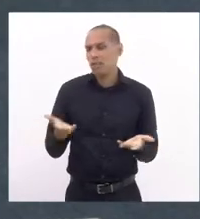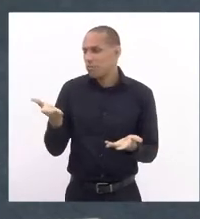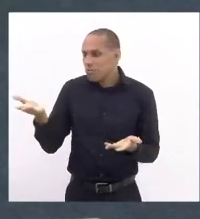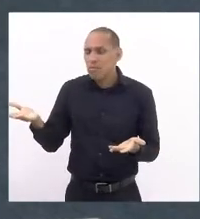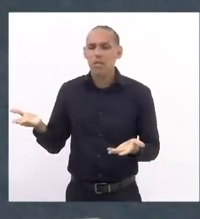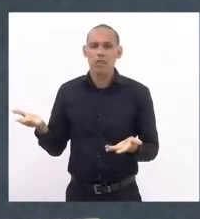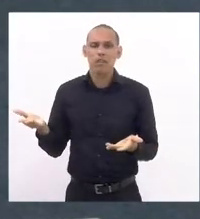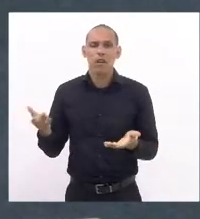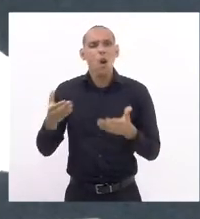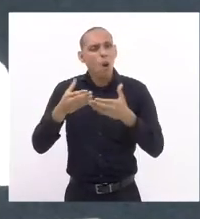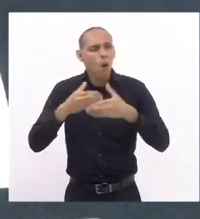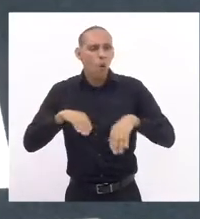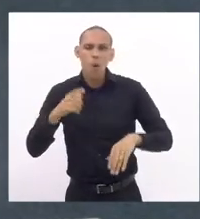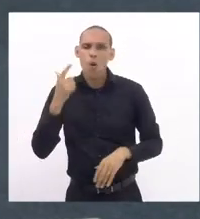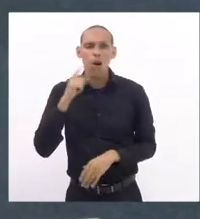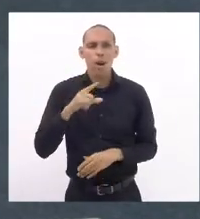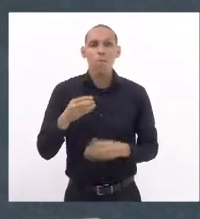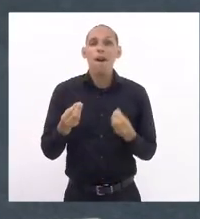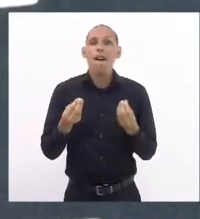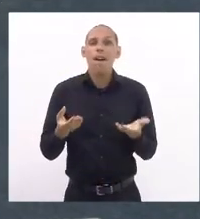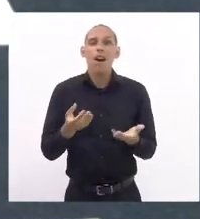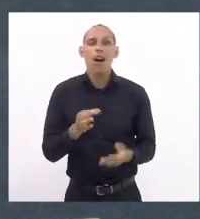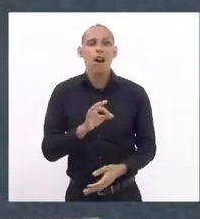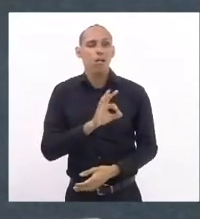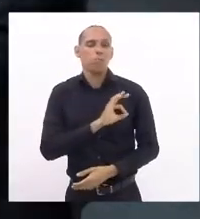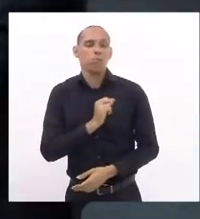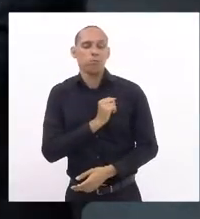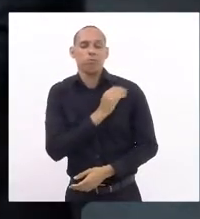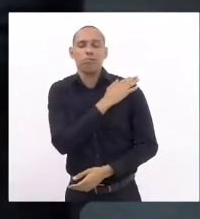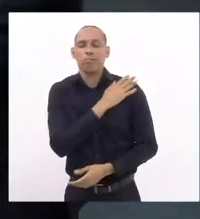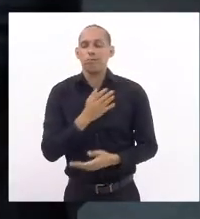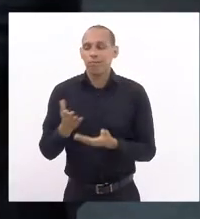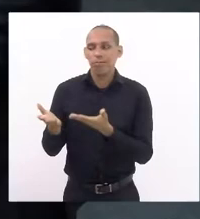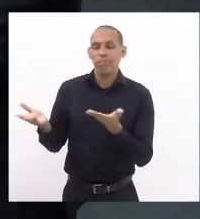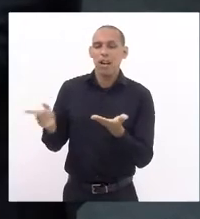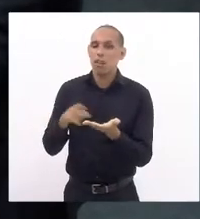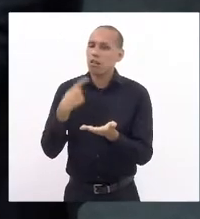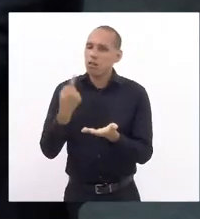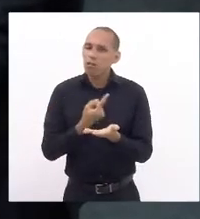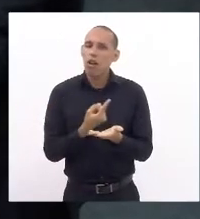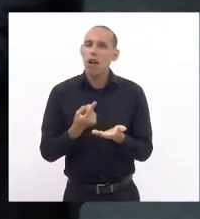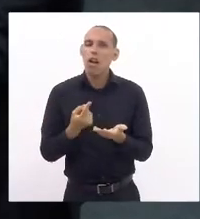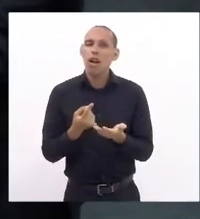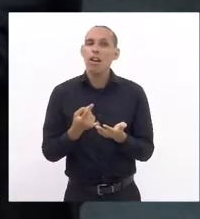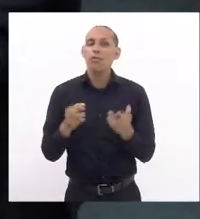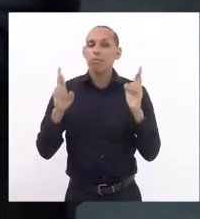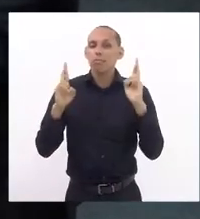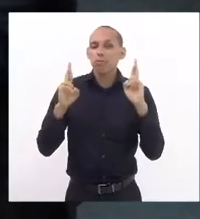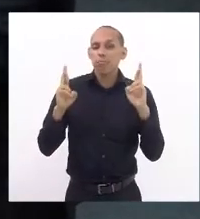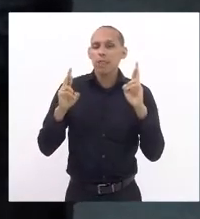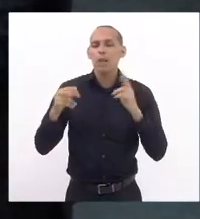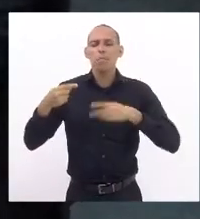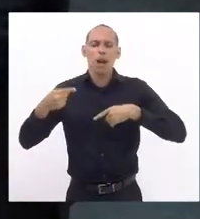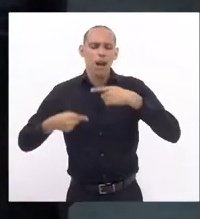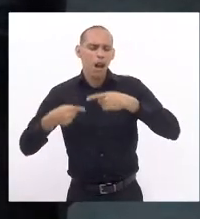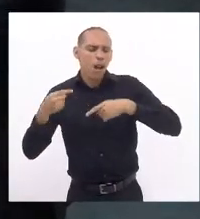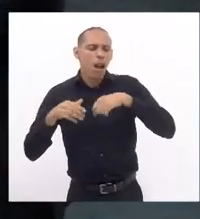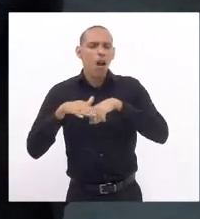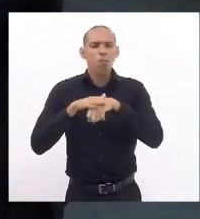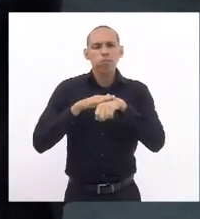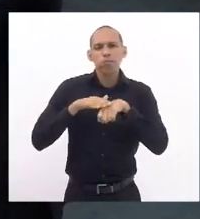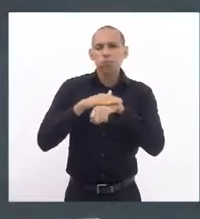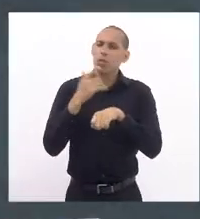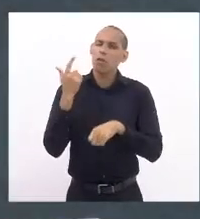concursados para soldados da PM. Então, a gente espera que no diálogo, viu, Márcio, a gente consiga que